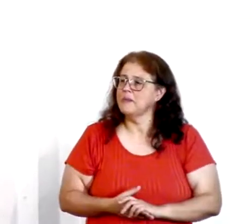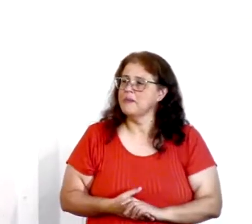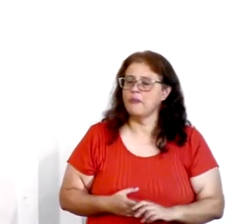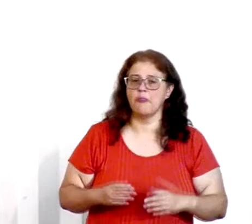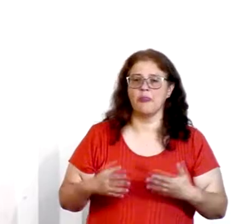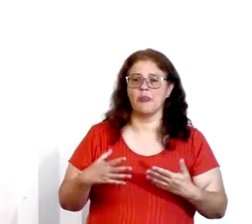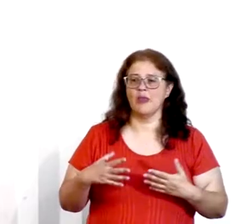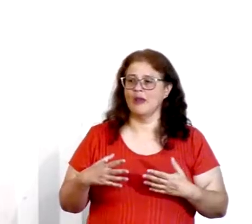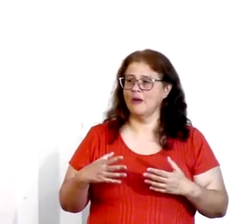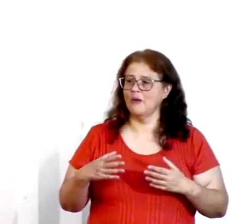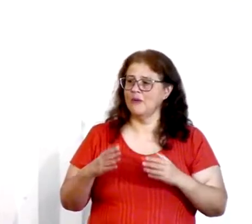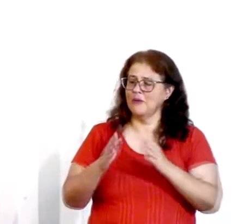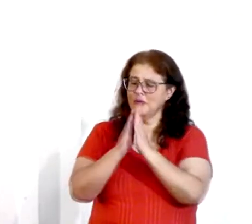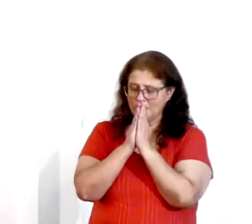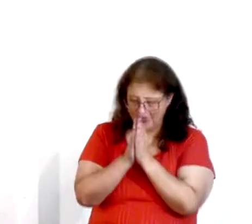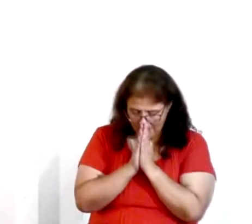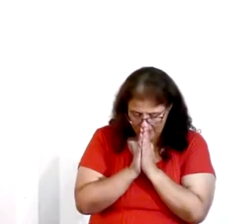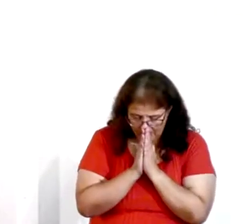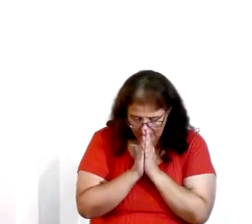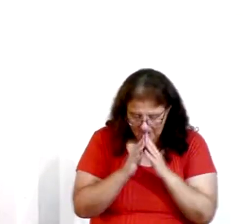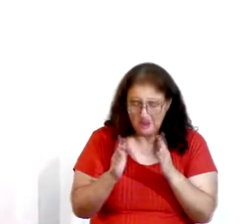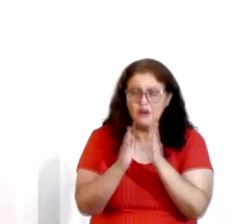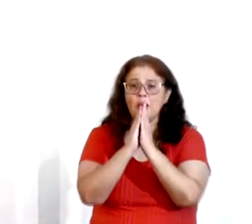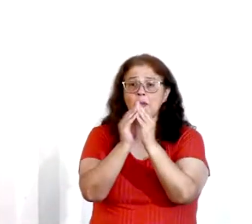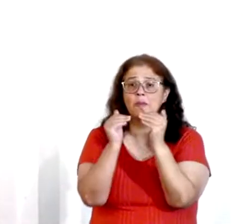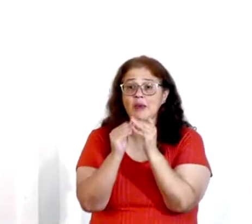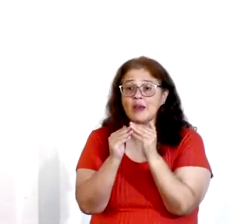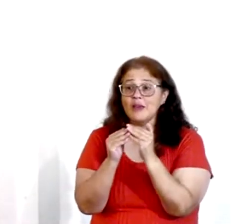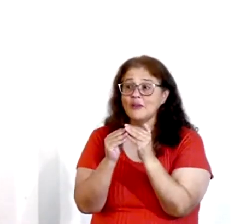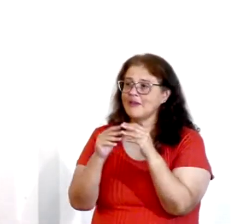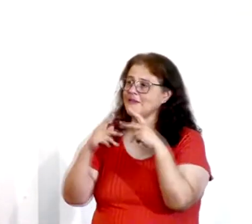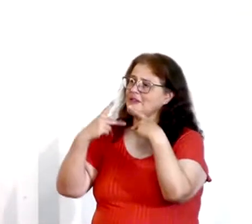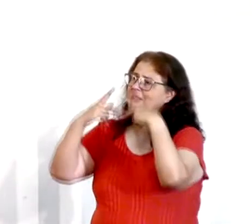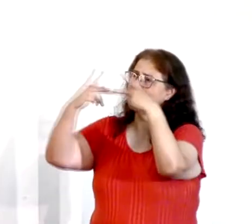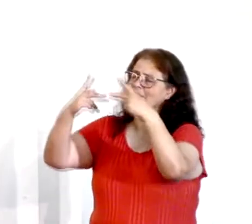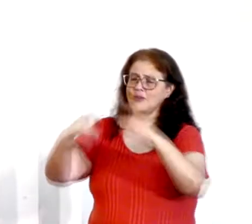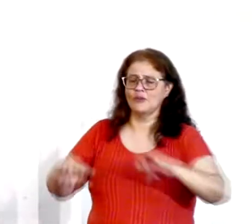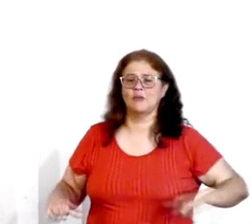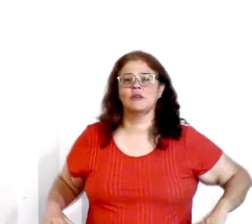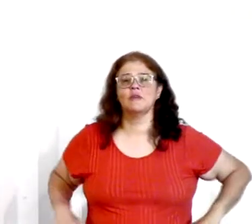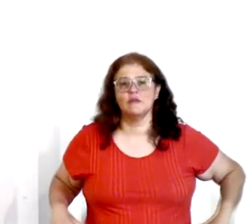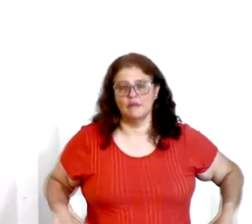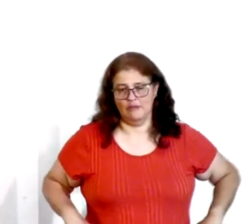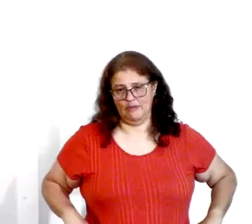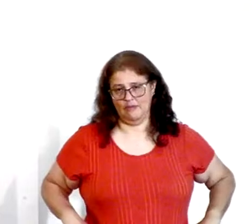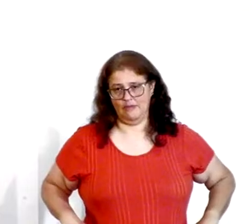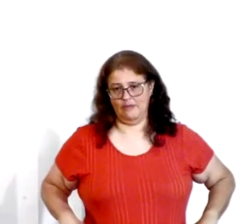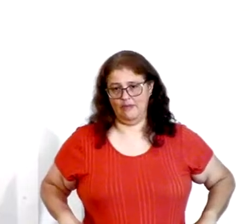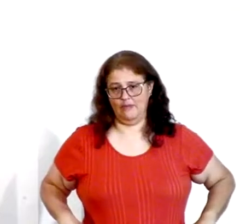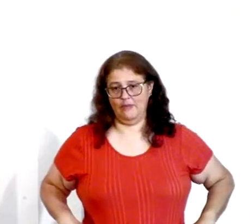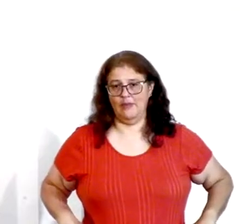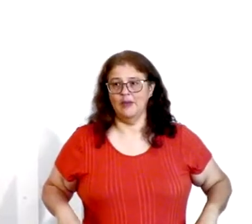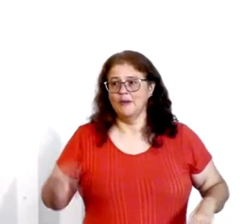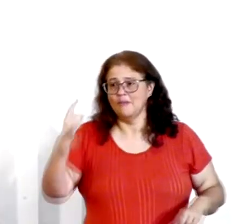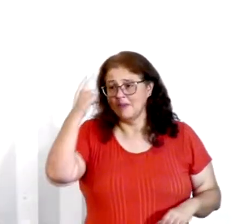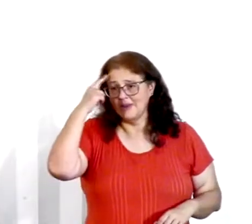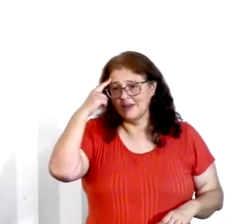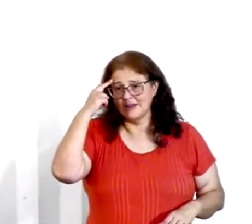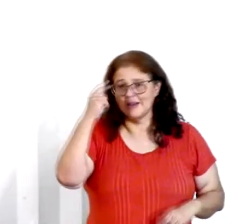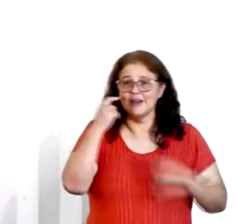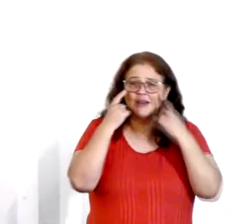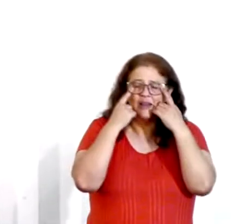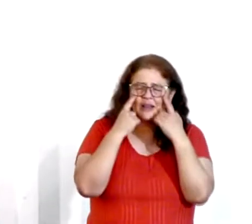a eloquência do sofrimento. Aprendemos a pensar em lágrimas